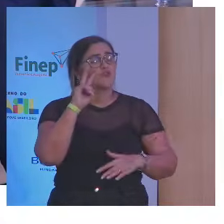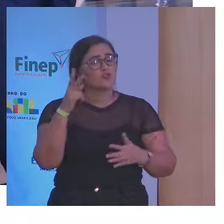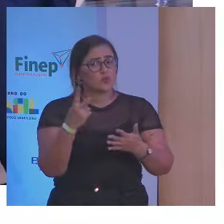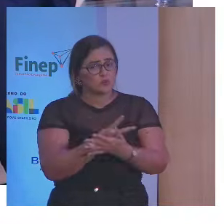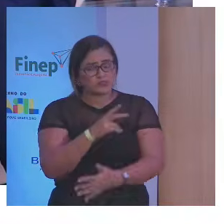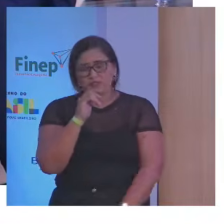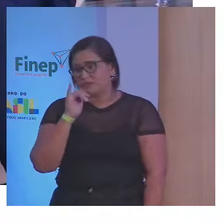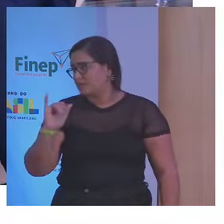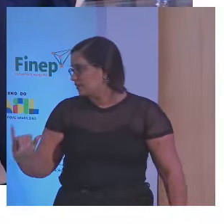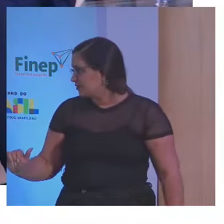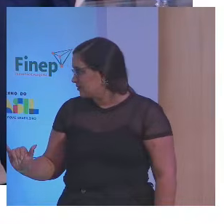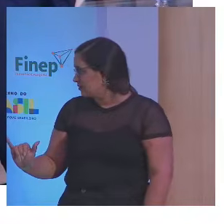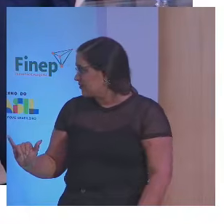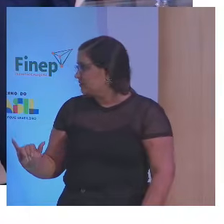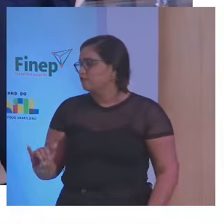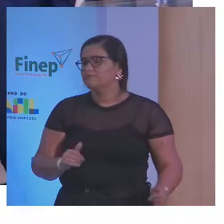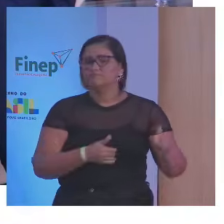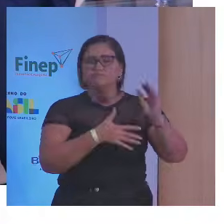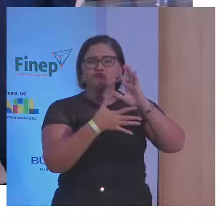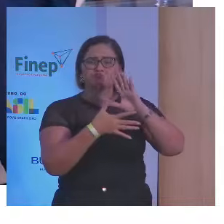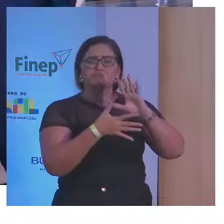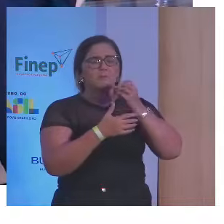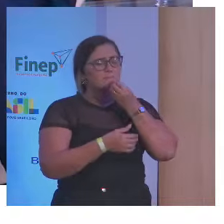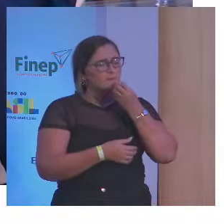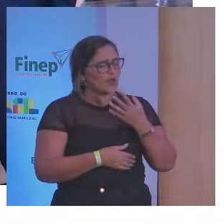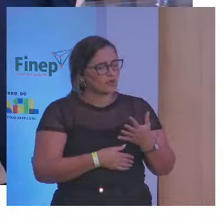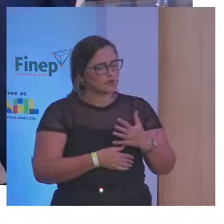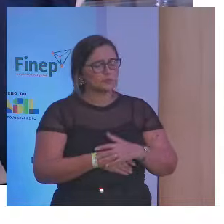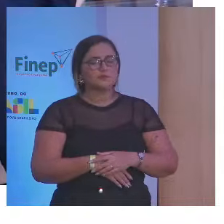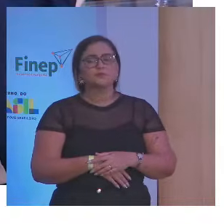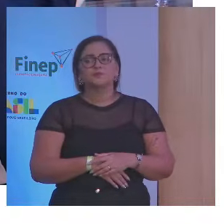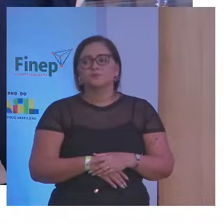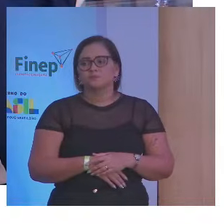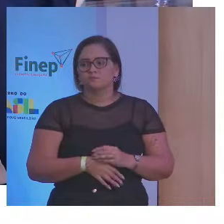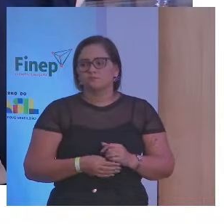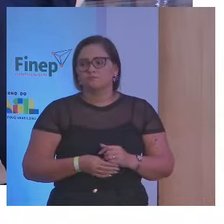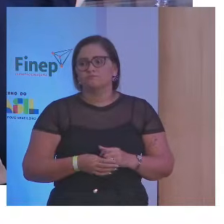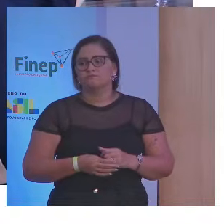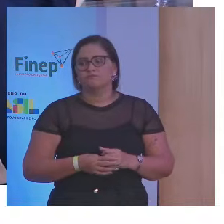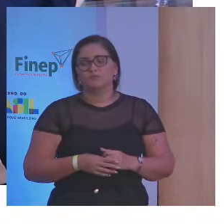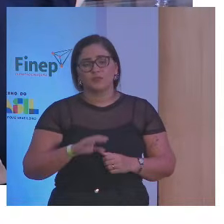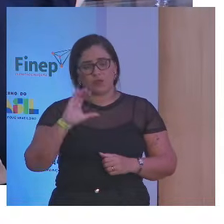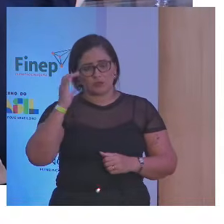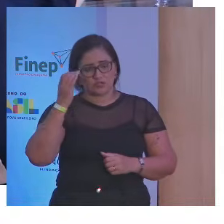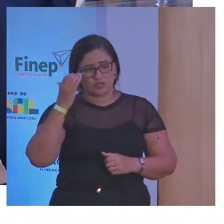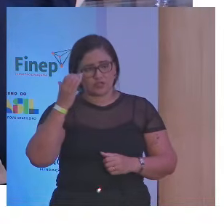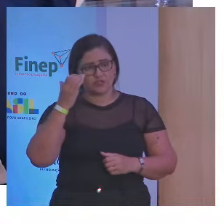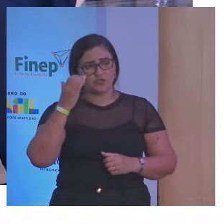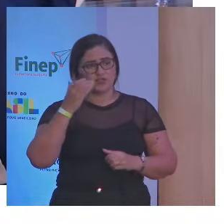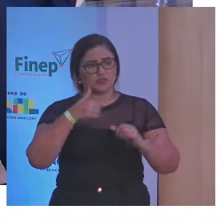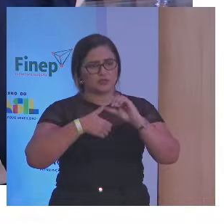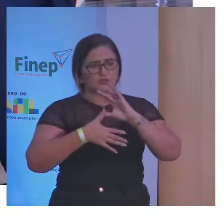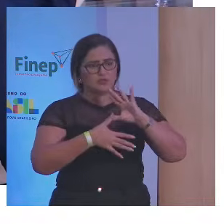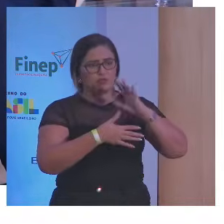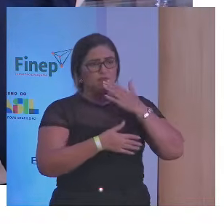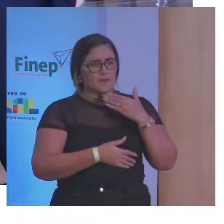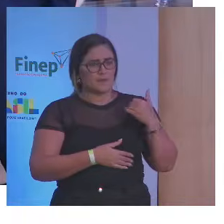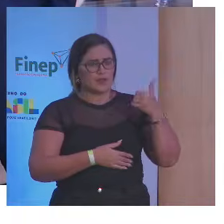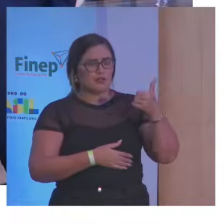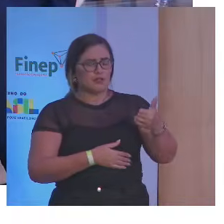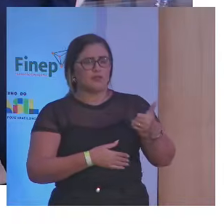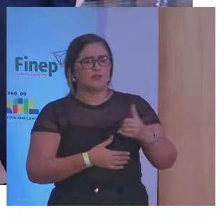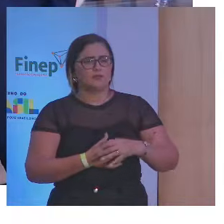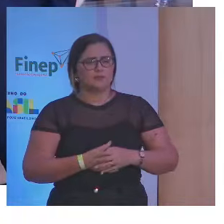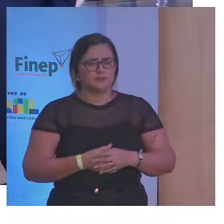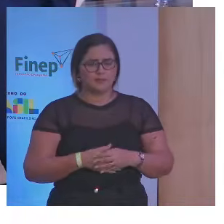acontecendo, e eu vou te falar, a América Latina dá show nisso. Os cientistas latino-americanos são os melhores